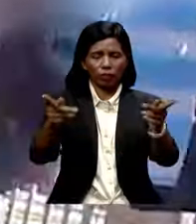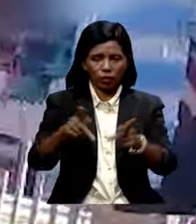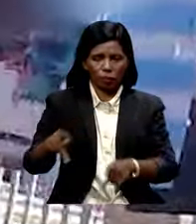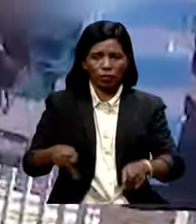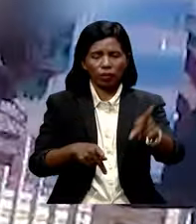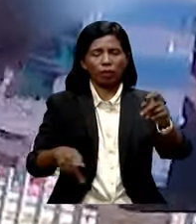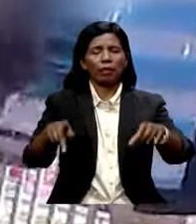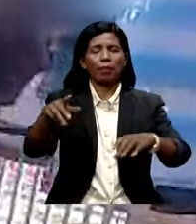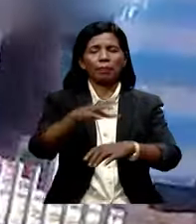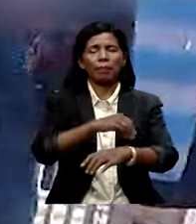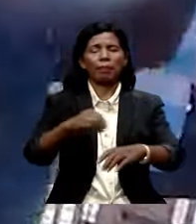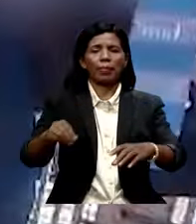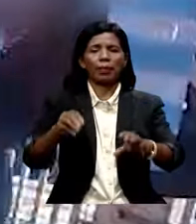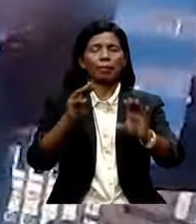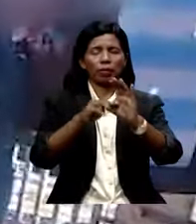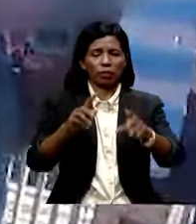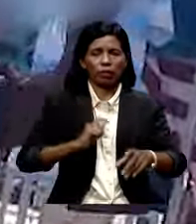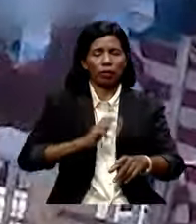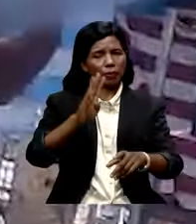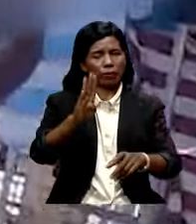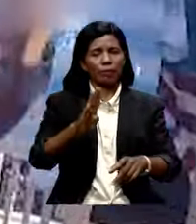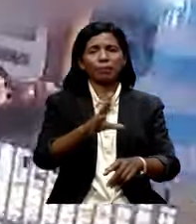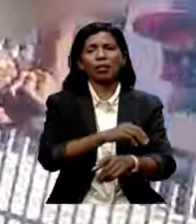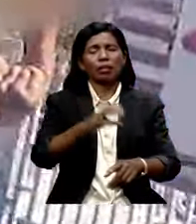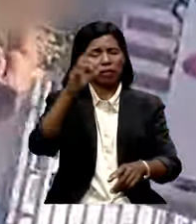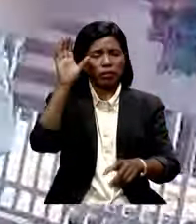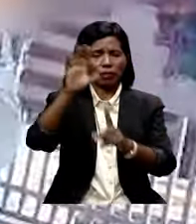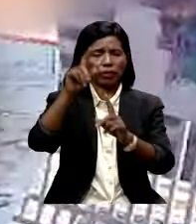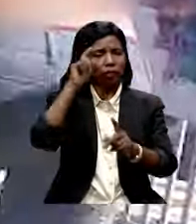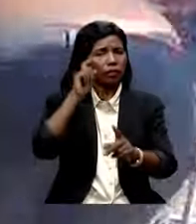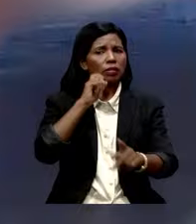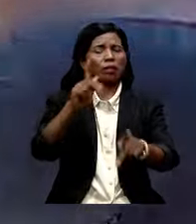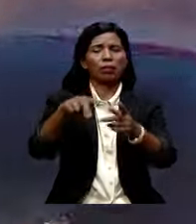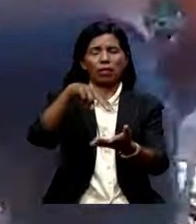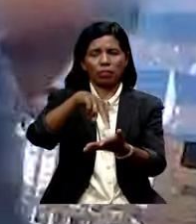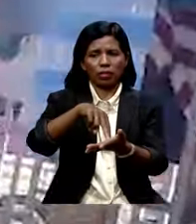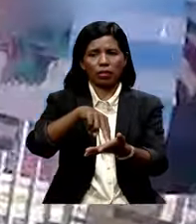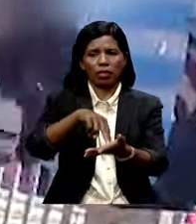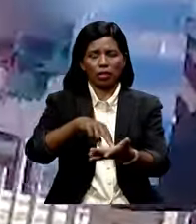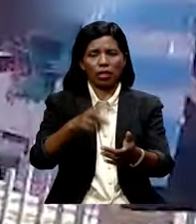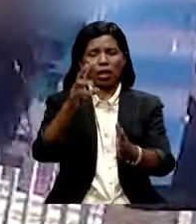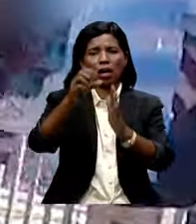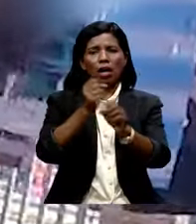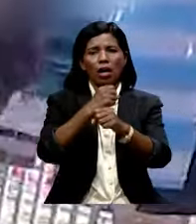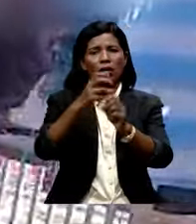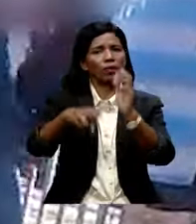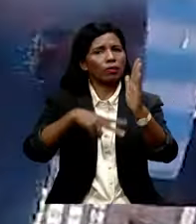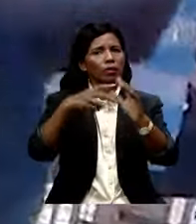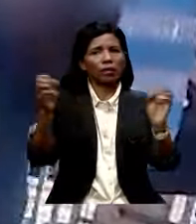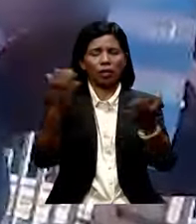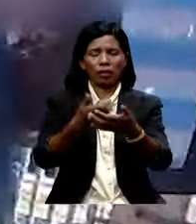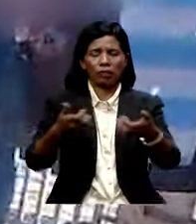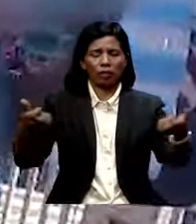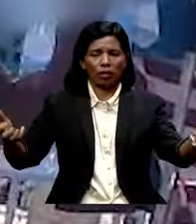no viral e a social media. Além de nesse festado, mos lamenta o cidadão Balung, nebe Hamri Kela, halo vídeo, mas bem lá fae Lang,